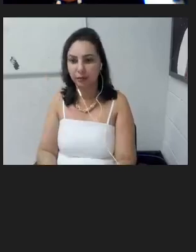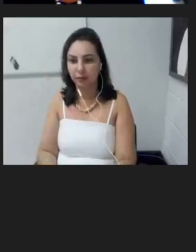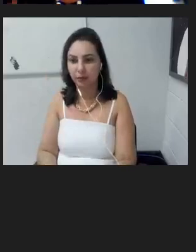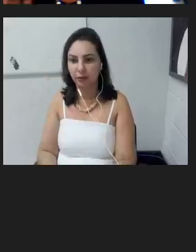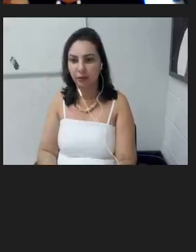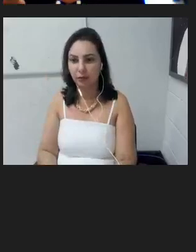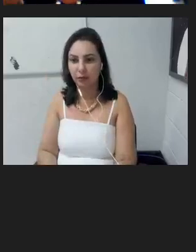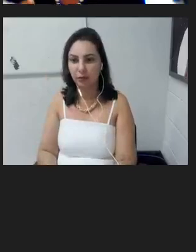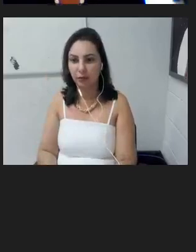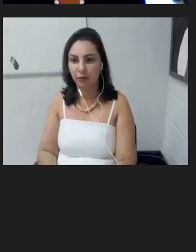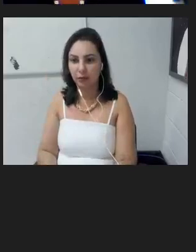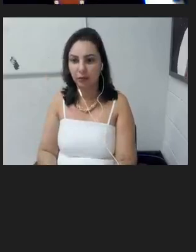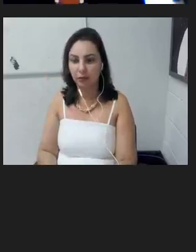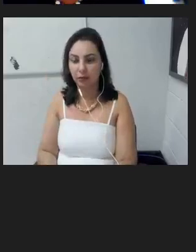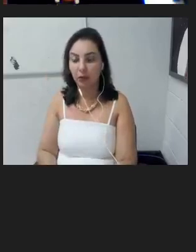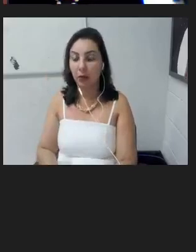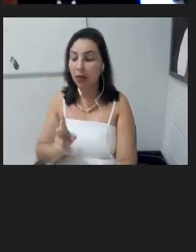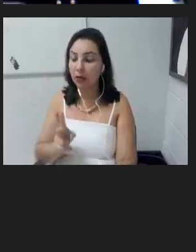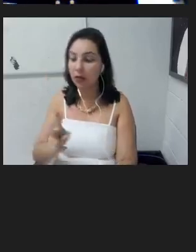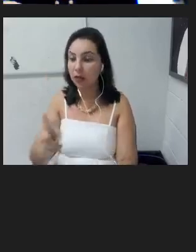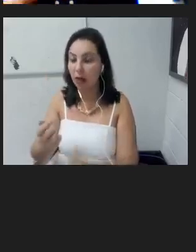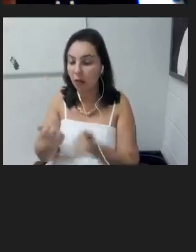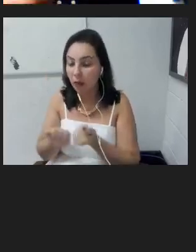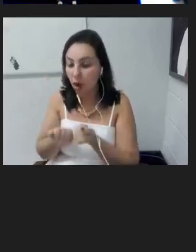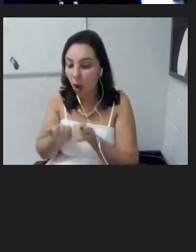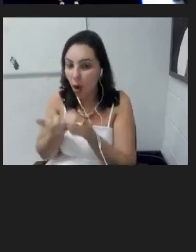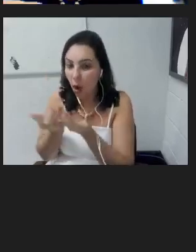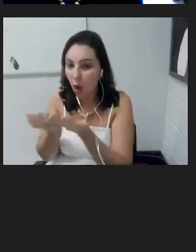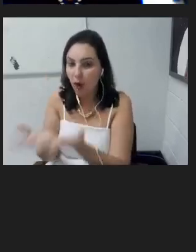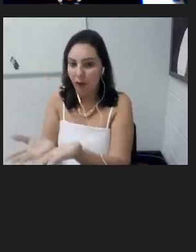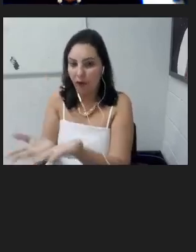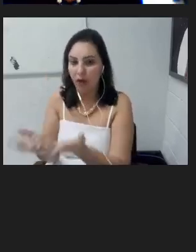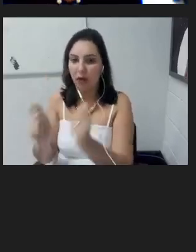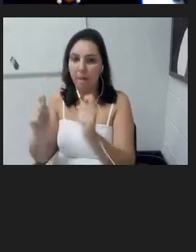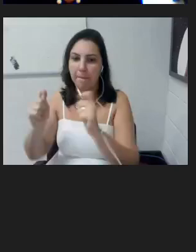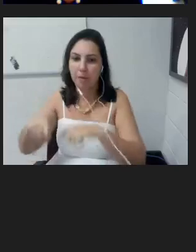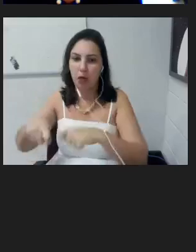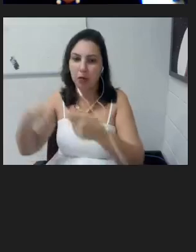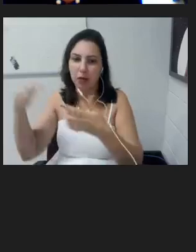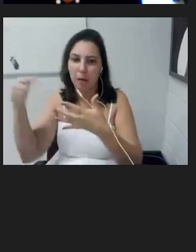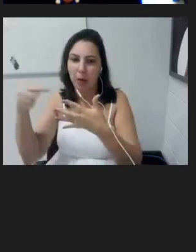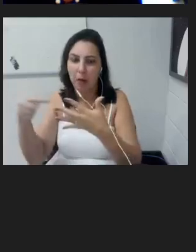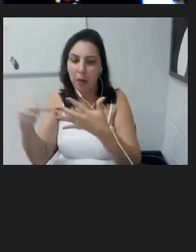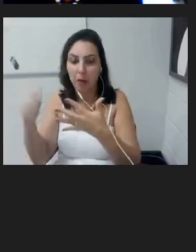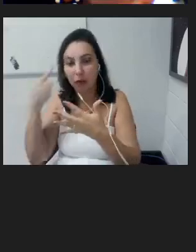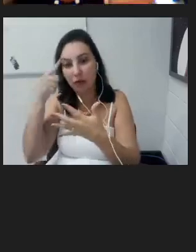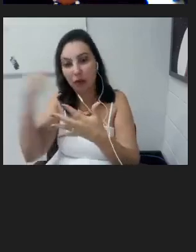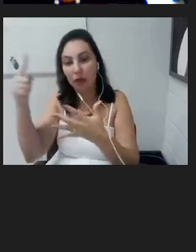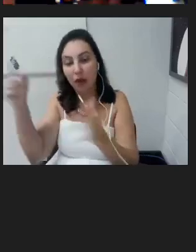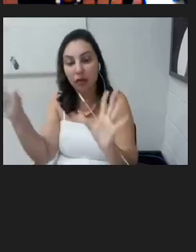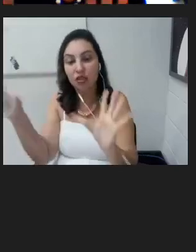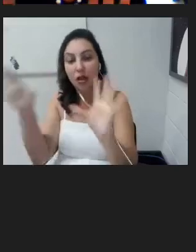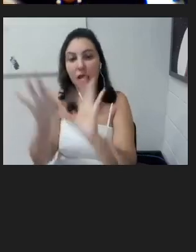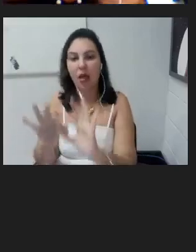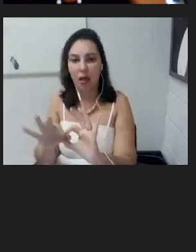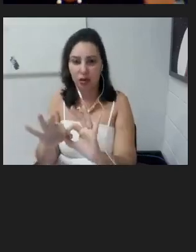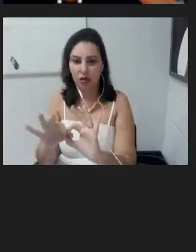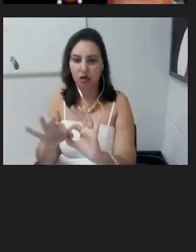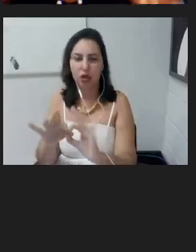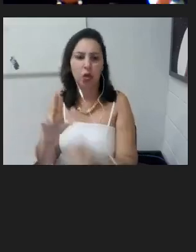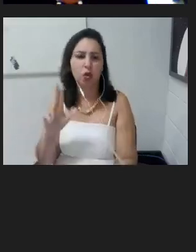um oferecimento de possibilidades a partir dessa ideia de rede. Nunca entrando